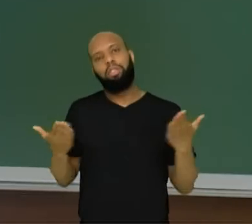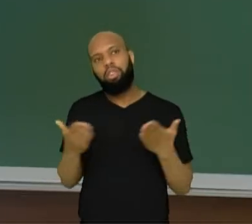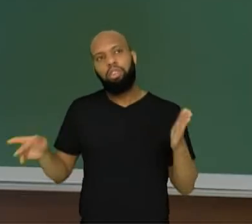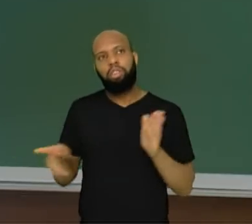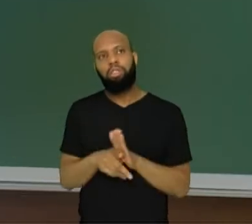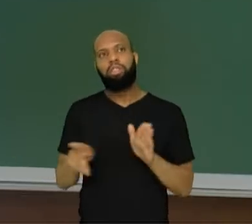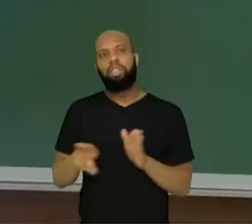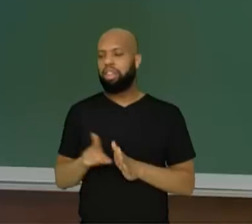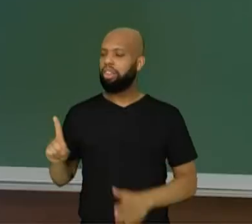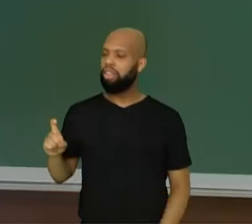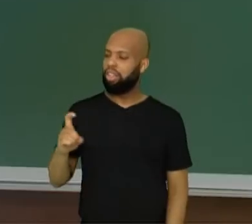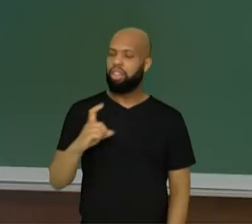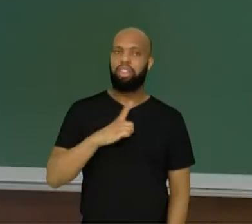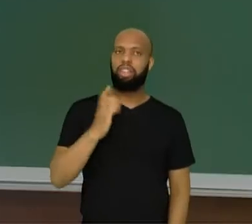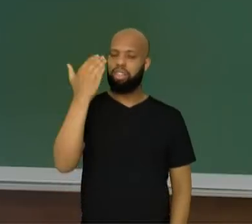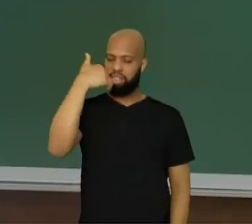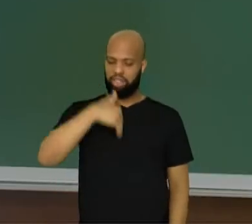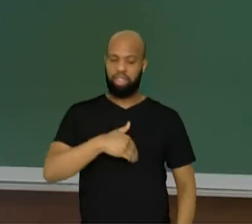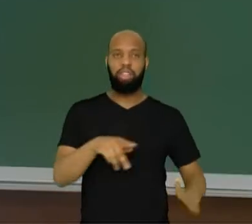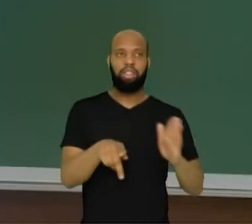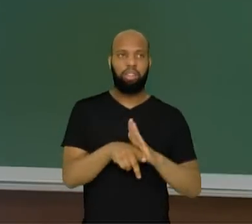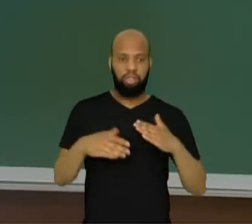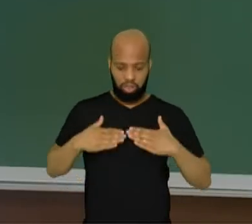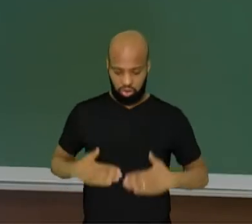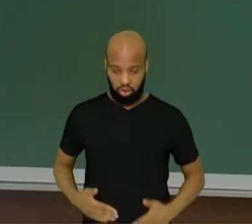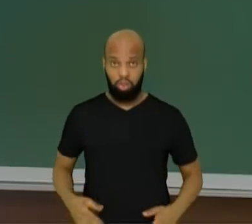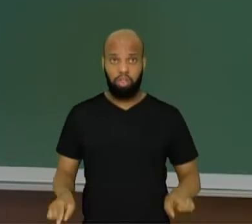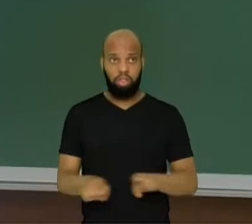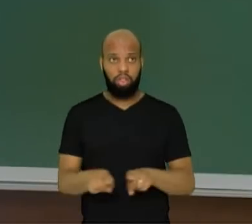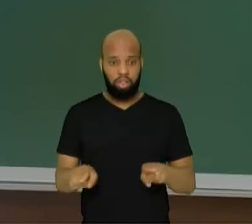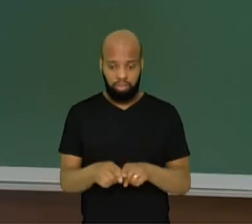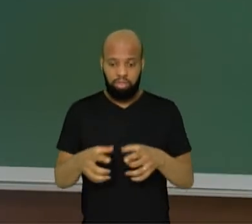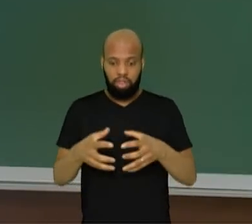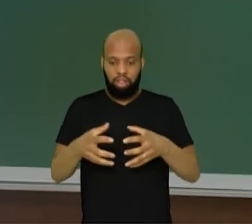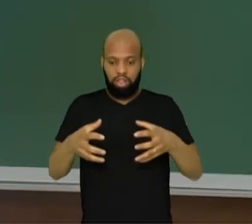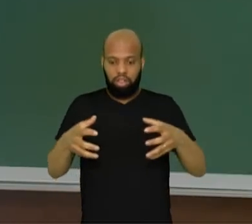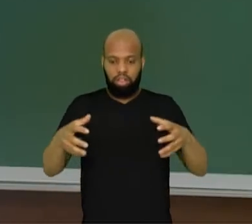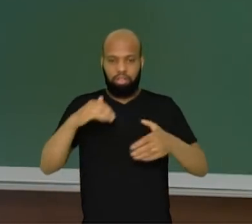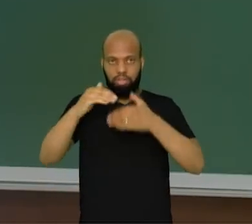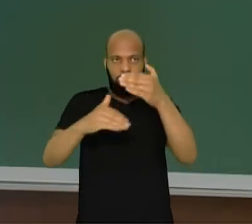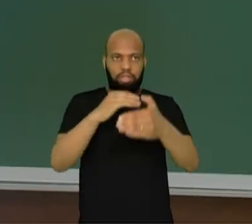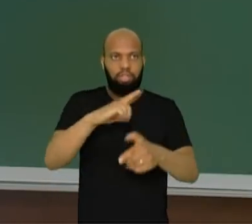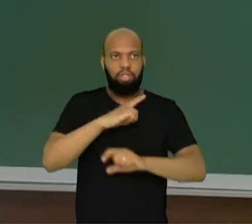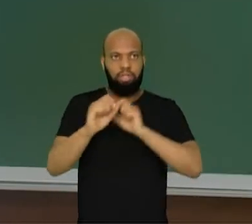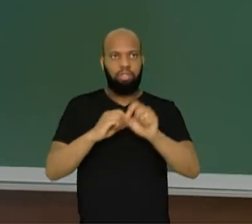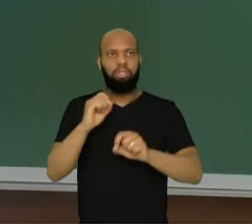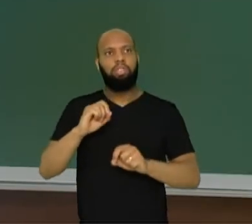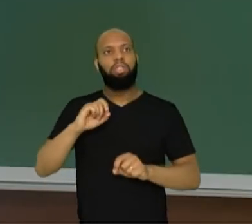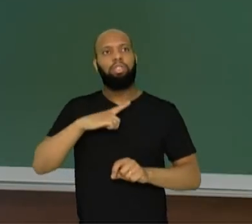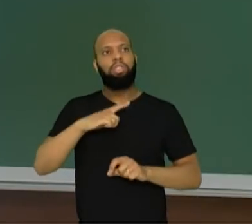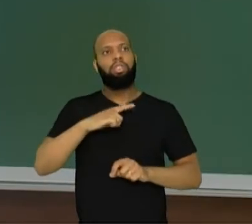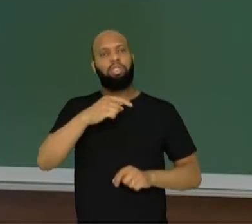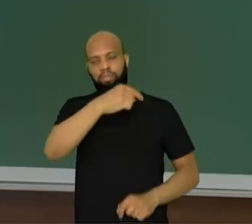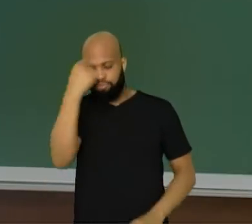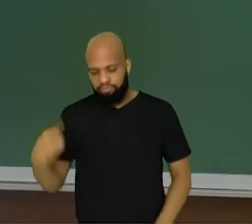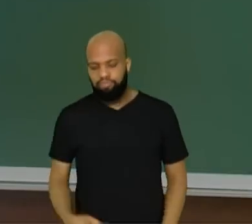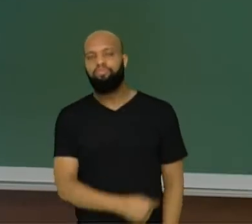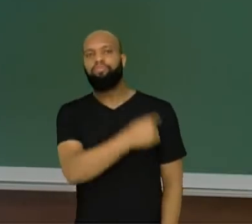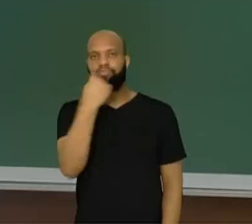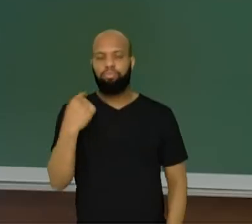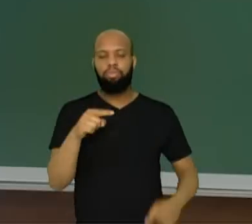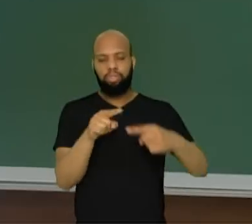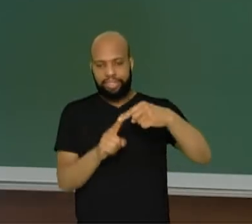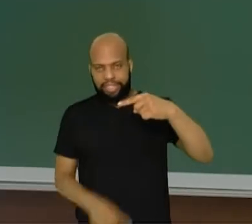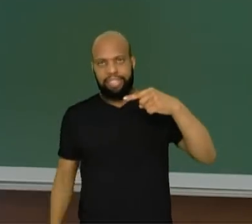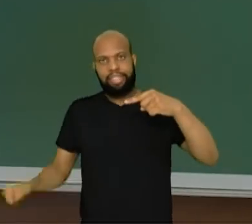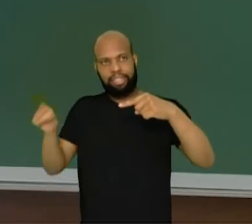essa larva adentra o nosso corpo, ela cresce, ela se desenvolve, se transforma em adulto e vai fazer todo o